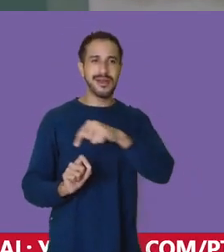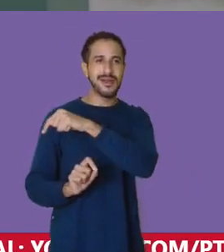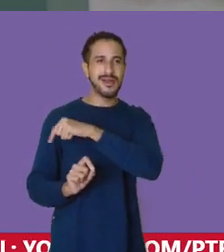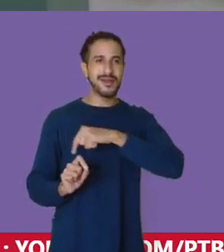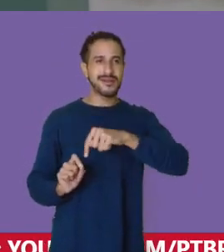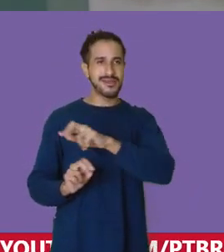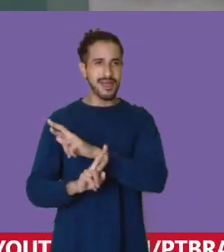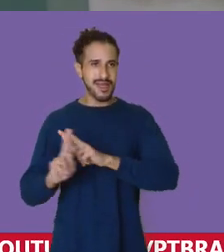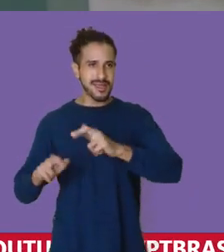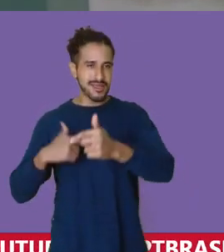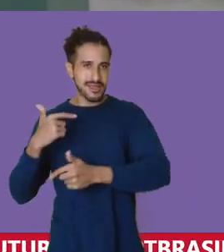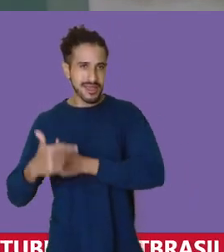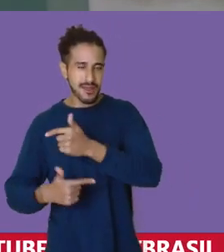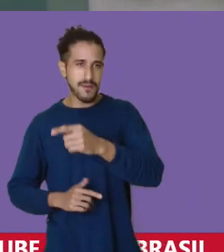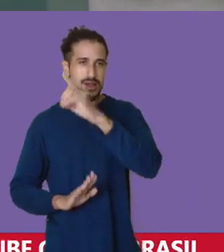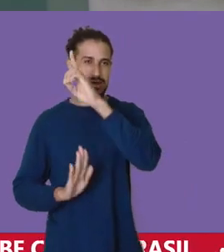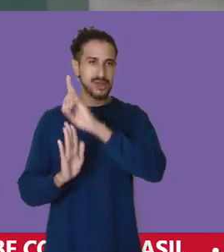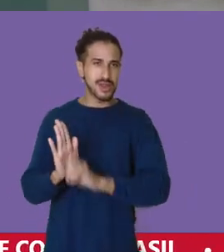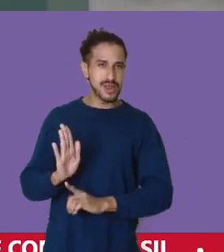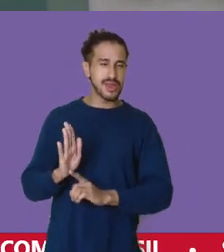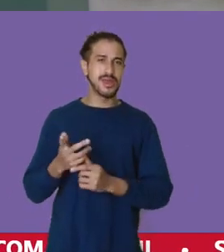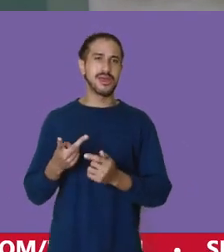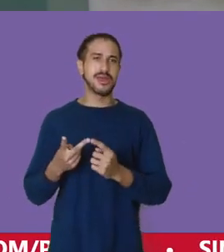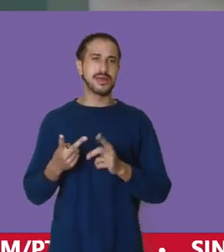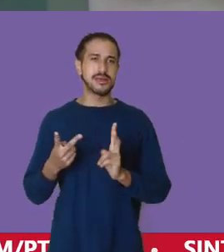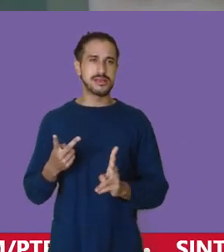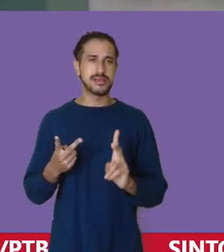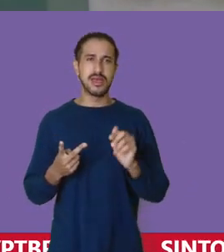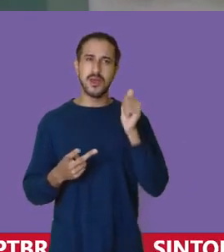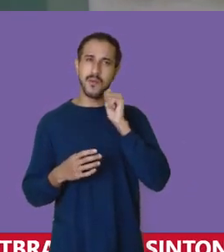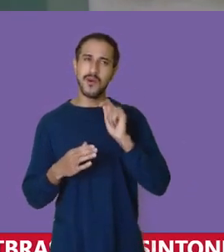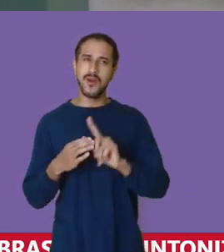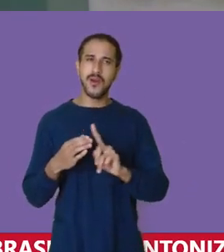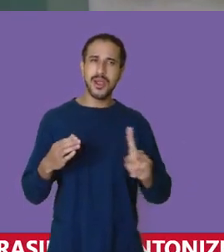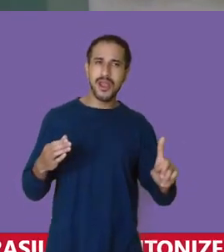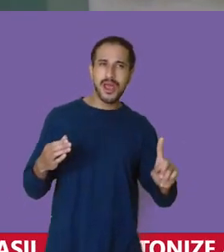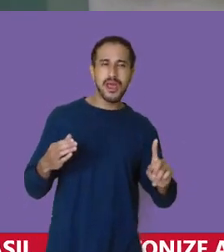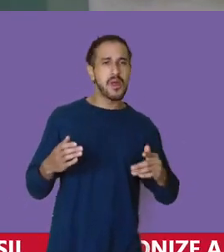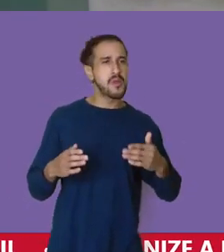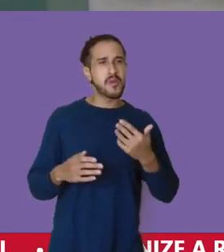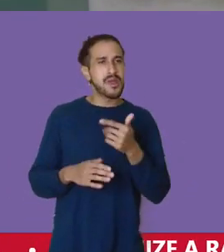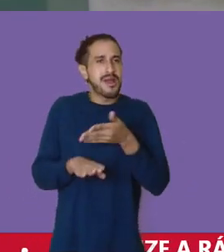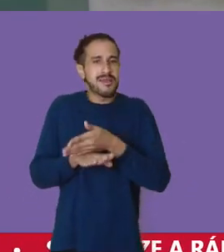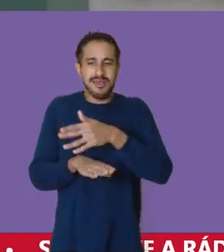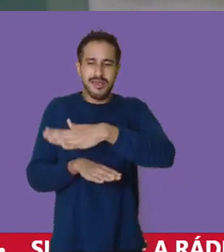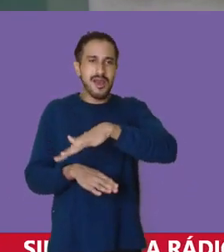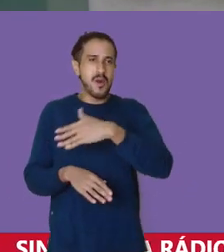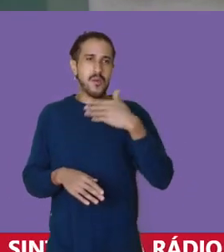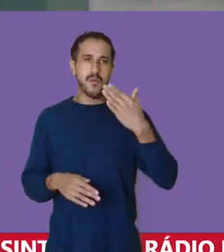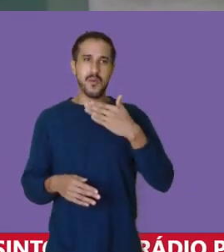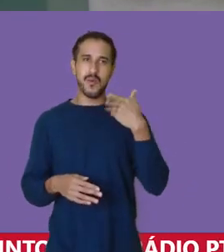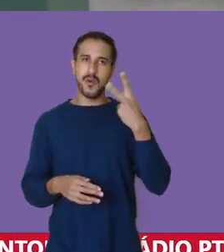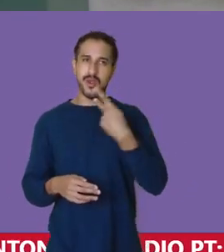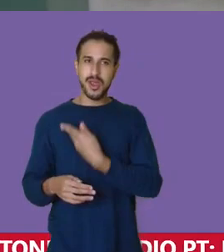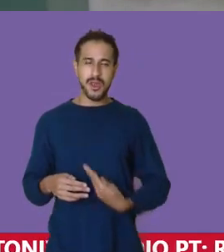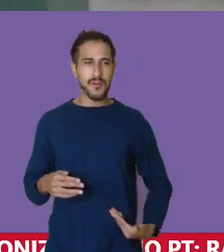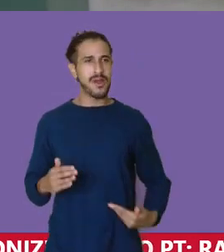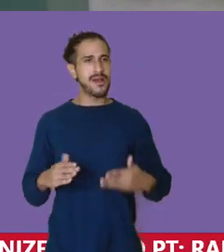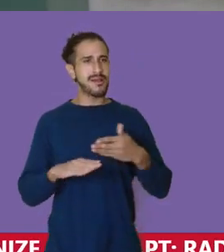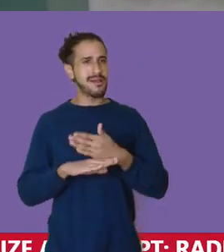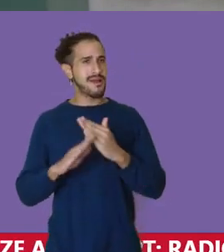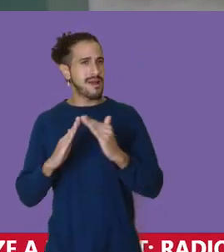das relações de trabalho com direitos, sempre tiveram pouco acesso às políticas públicas, à